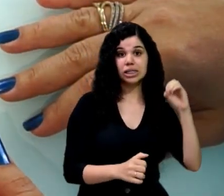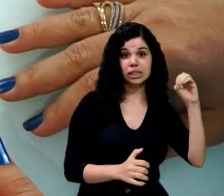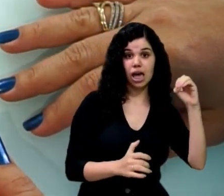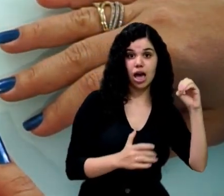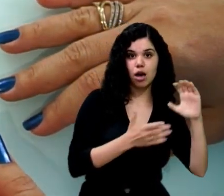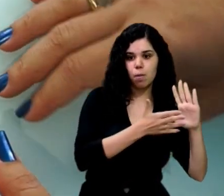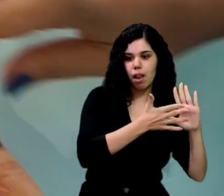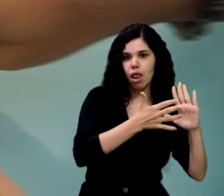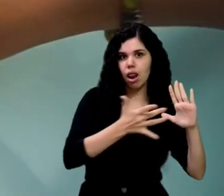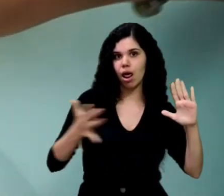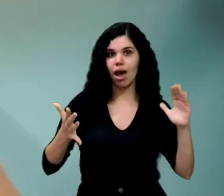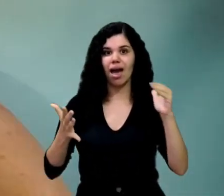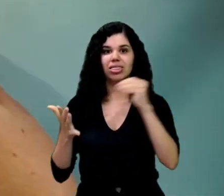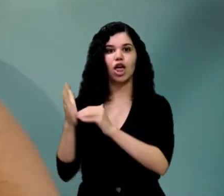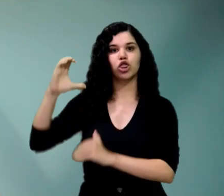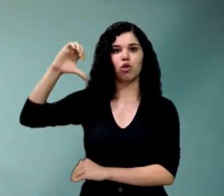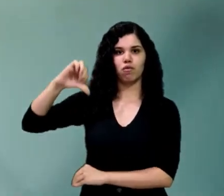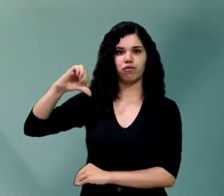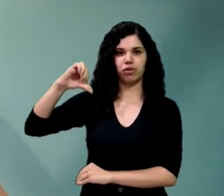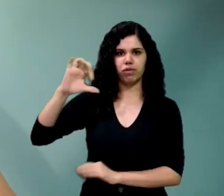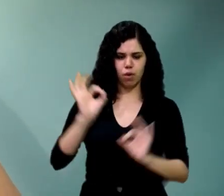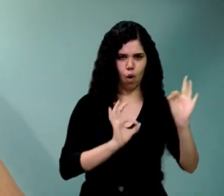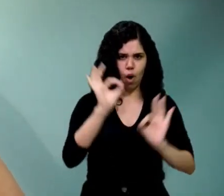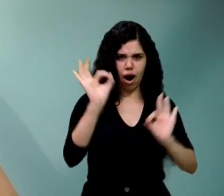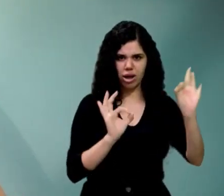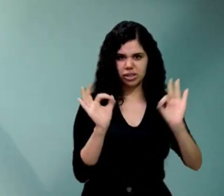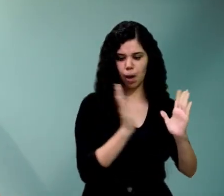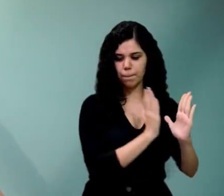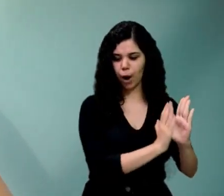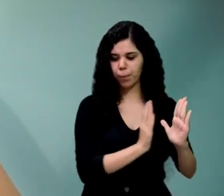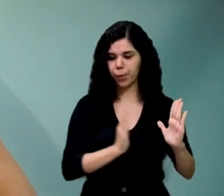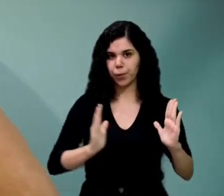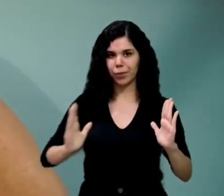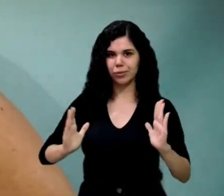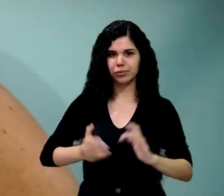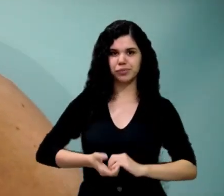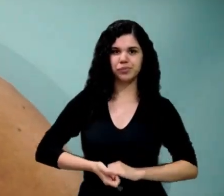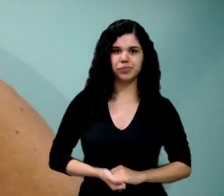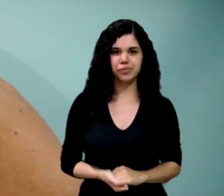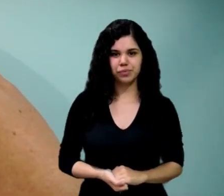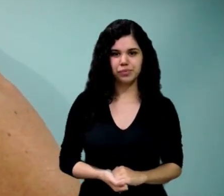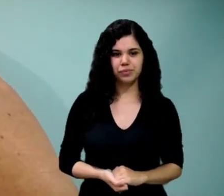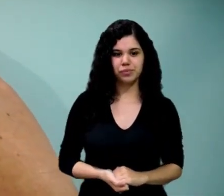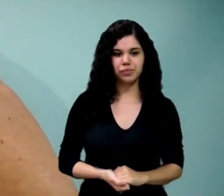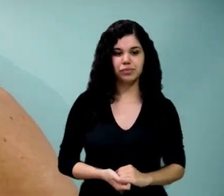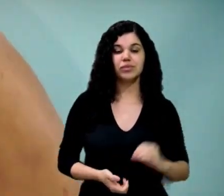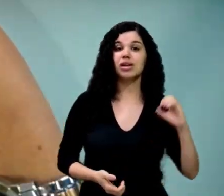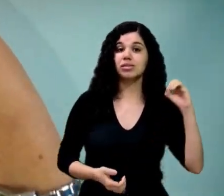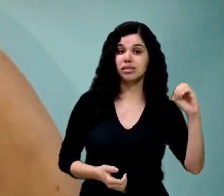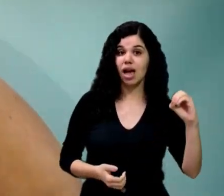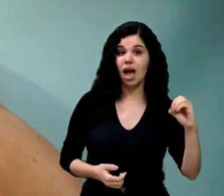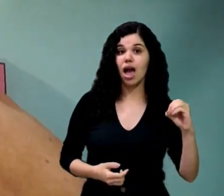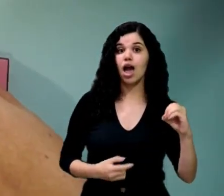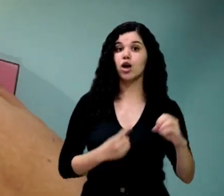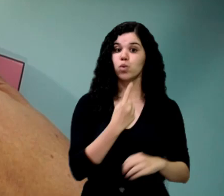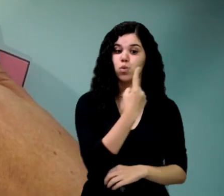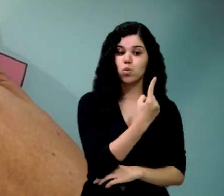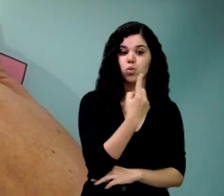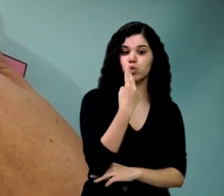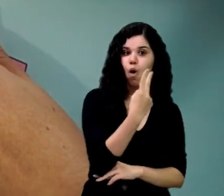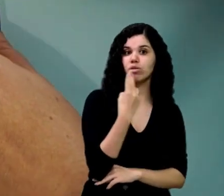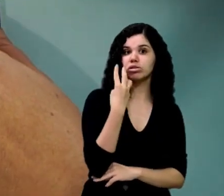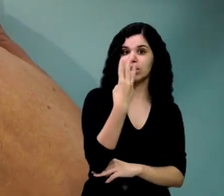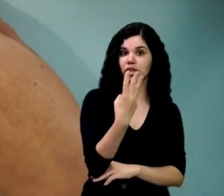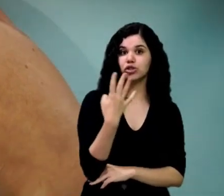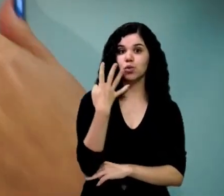ao 9. Vamos organizar ele aqui, professora Kátia? Sim, vamos lá. Olha aí, ó. 0, 1, 2, 3,